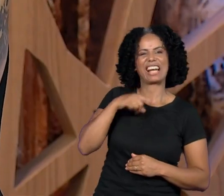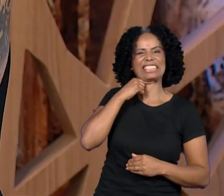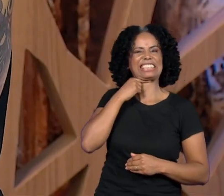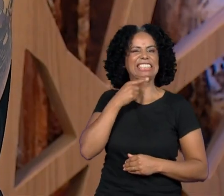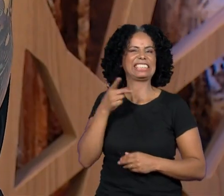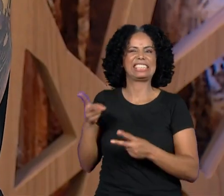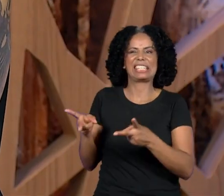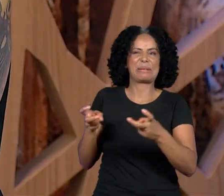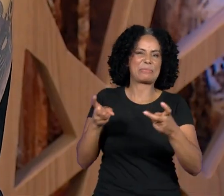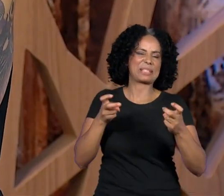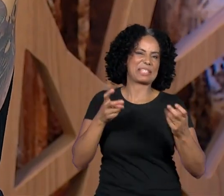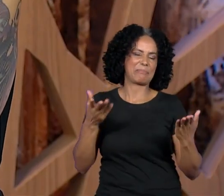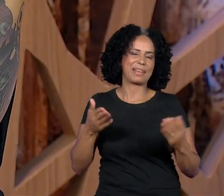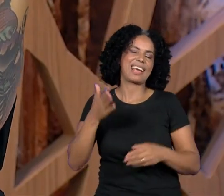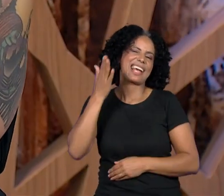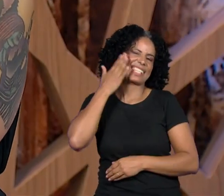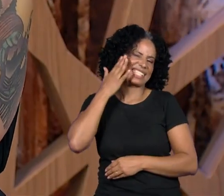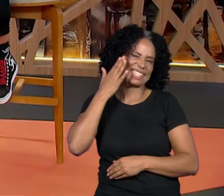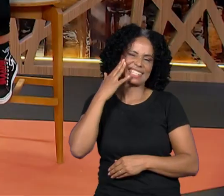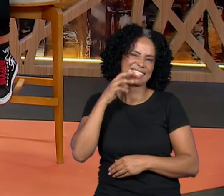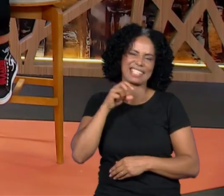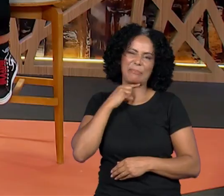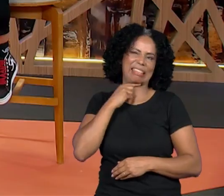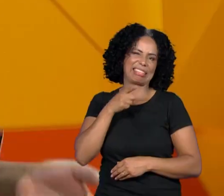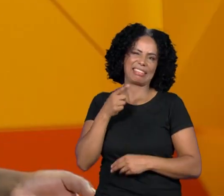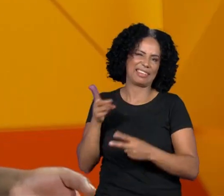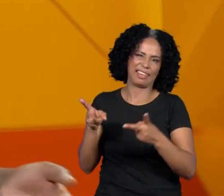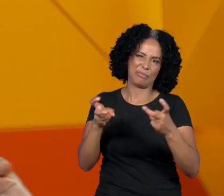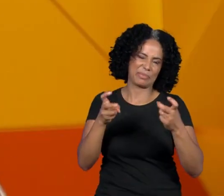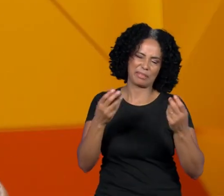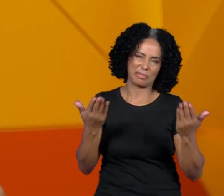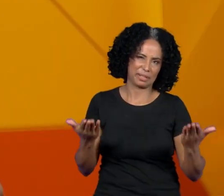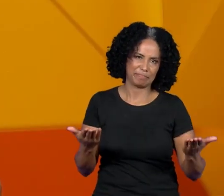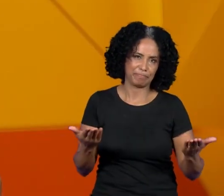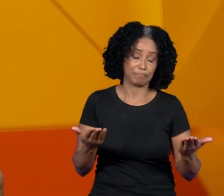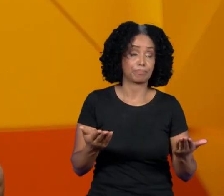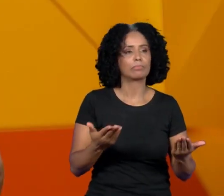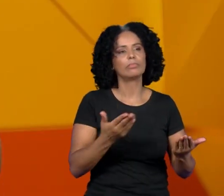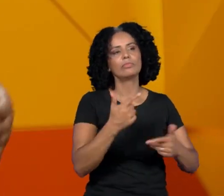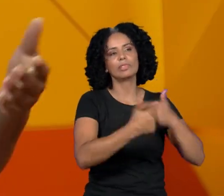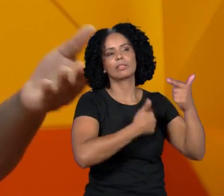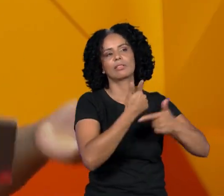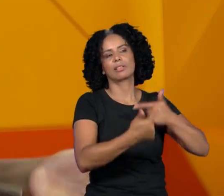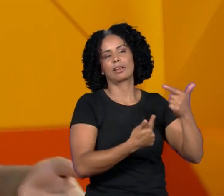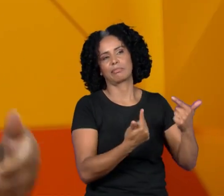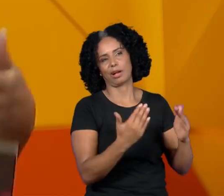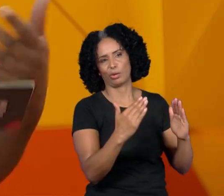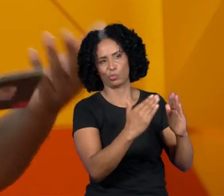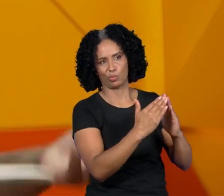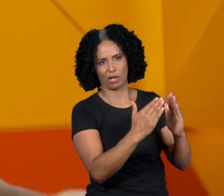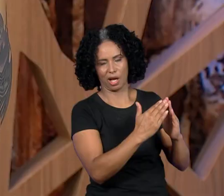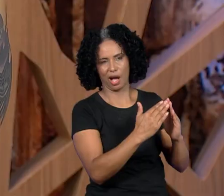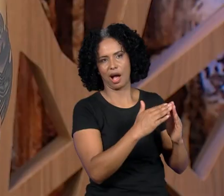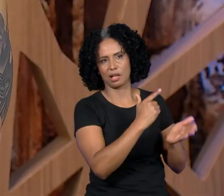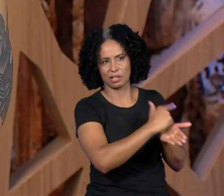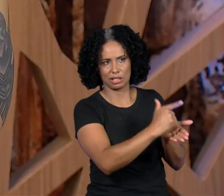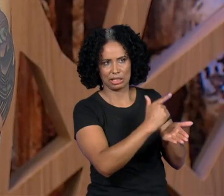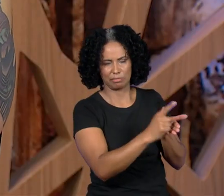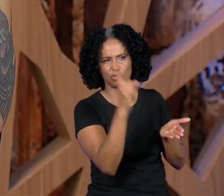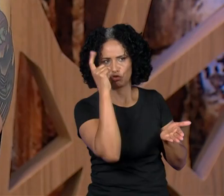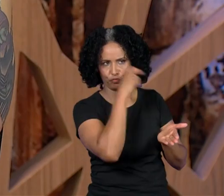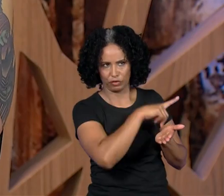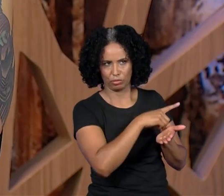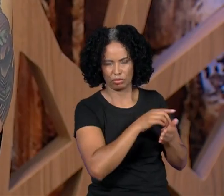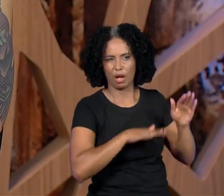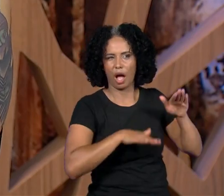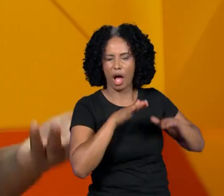difícil, porque ela sabe que ninguém vai chegar na casa dela. Exato. Mas o trabalho doméstico, Verônica, Ele é um trabalho com muitas dores,